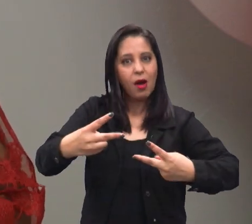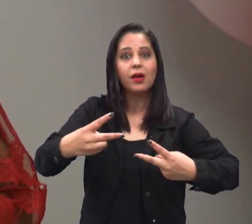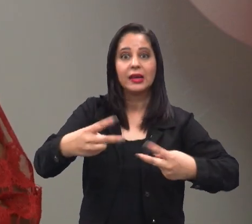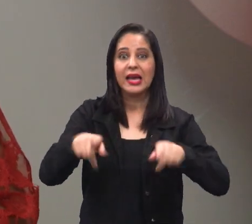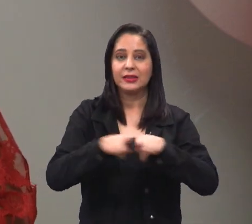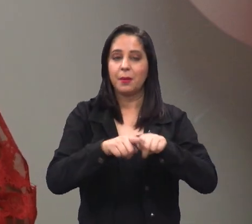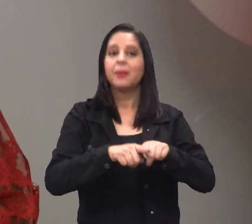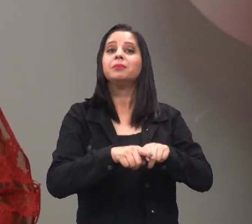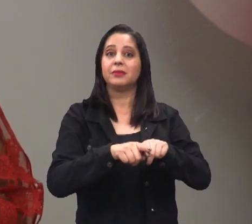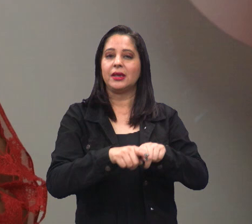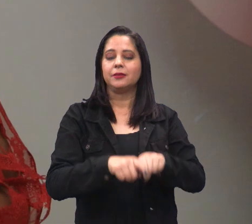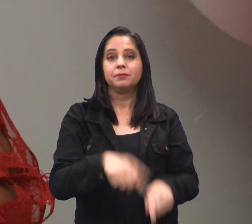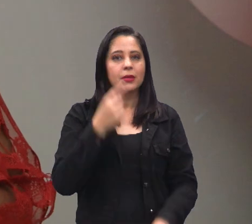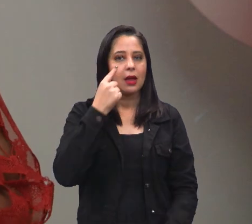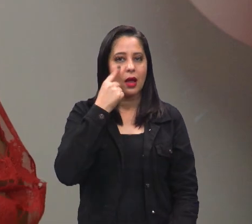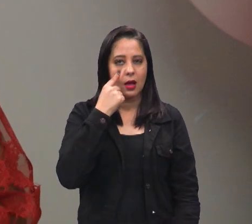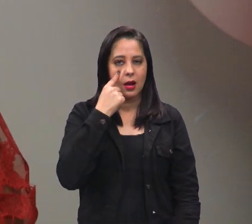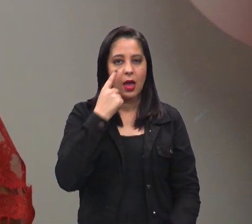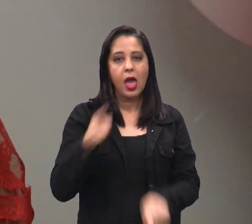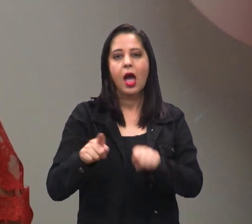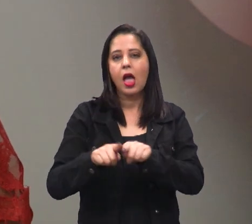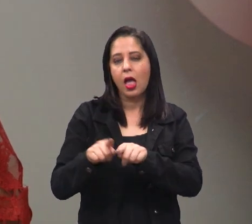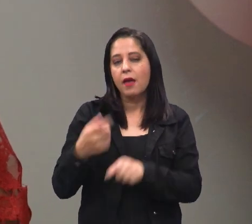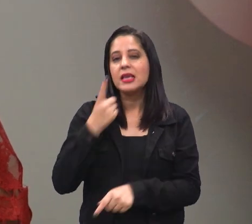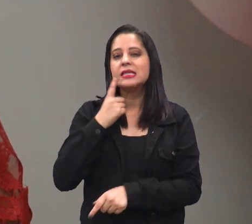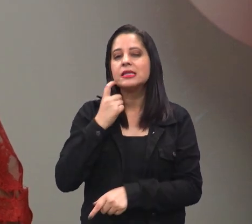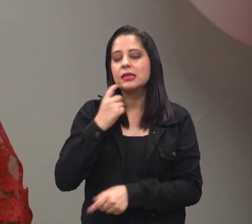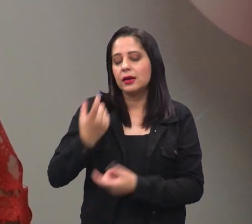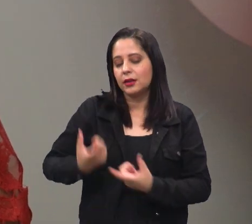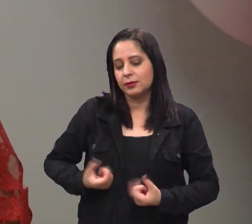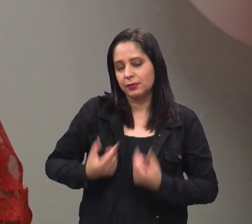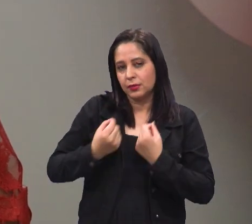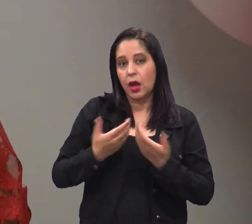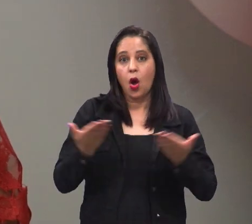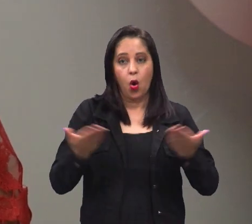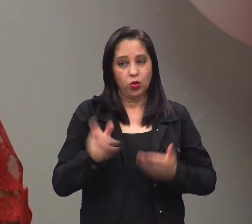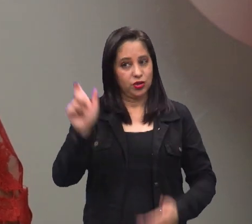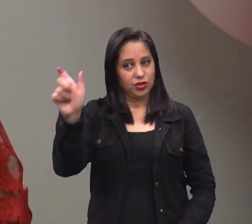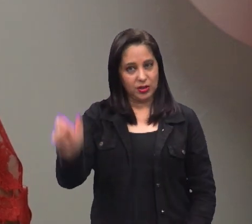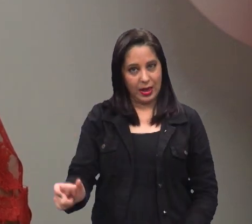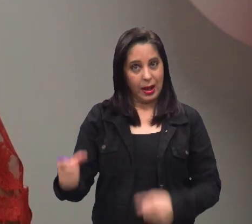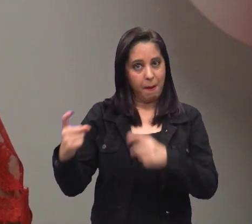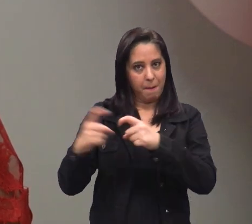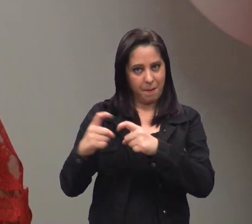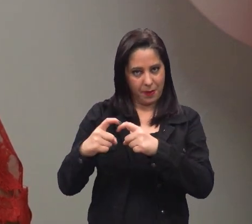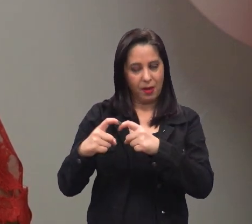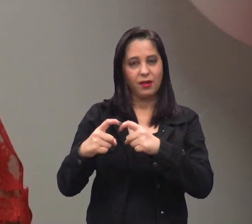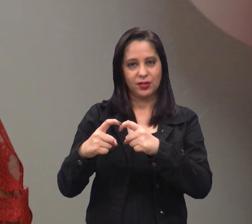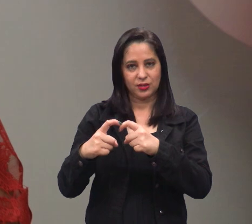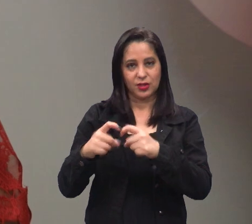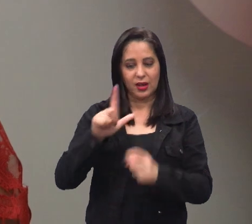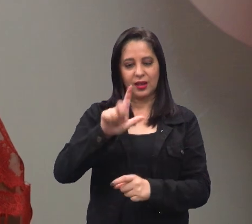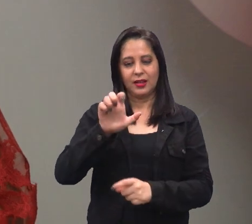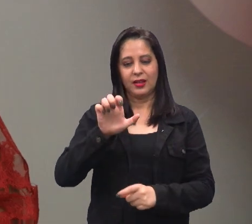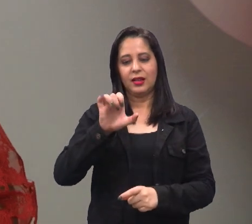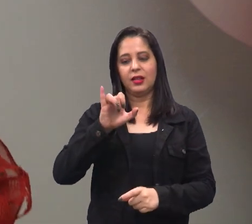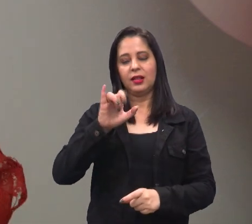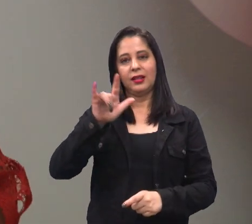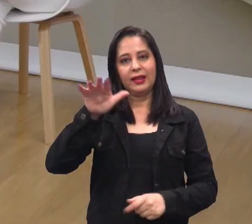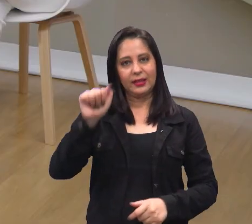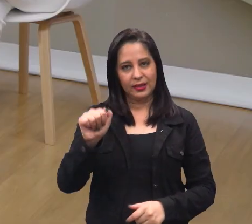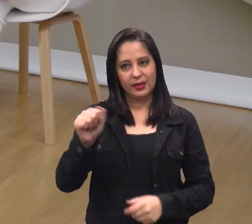a leucemia. E para continuar essa conversa, o De Bem com Você recebe a hematologista Leila Pessoa de